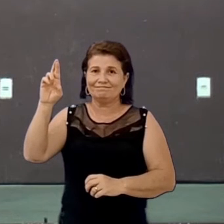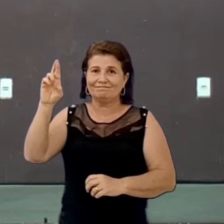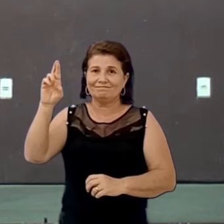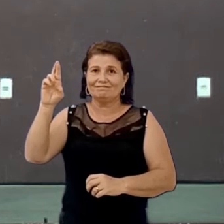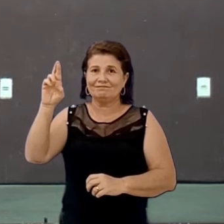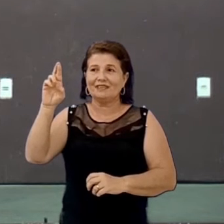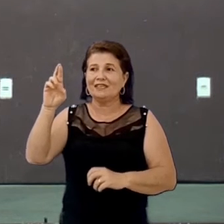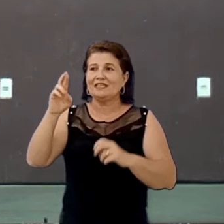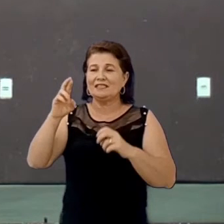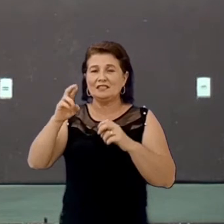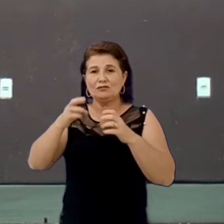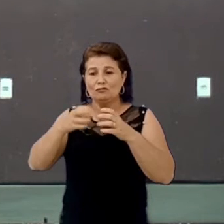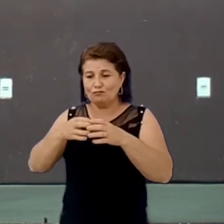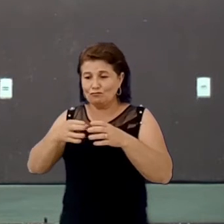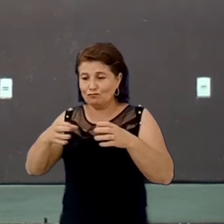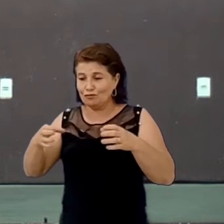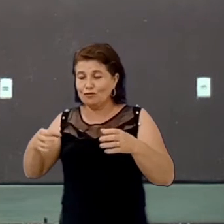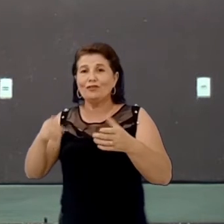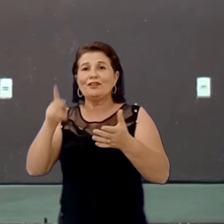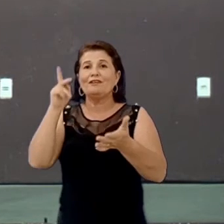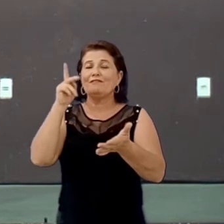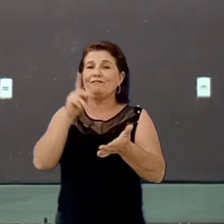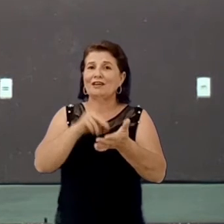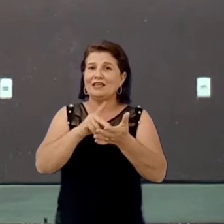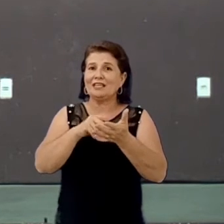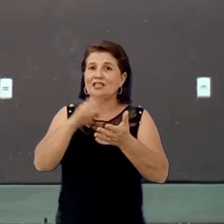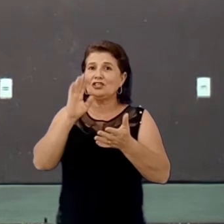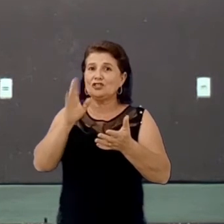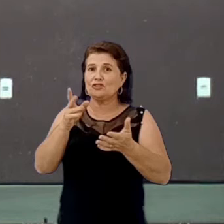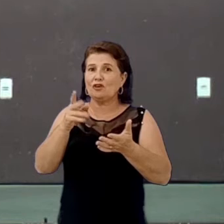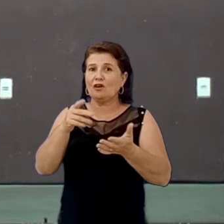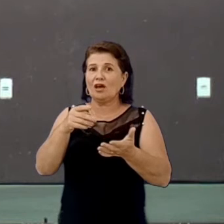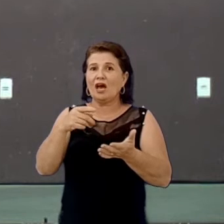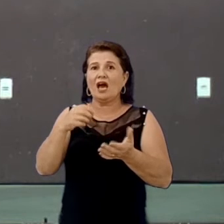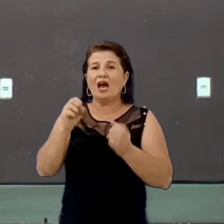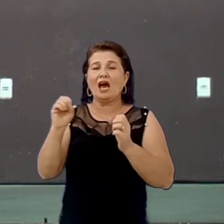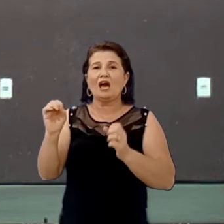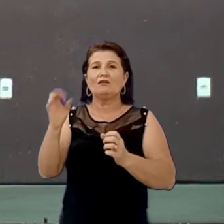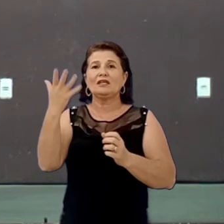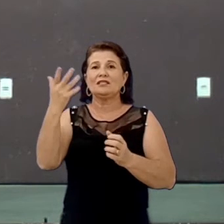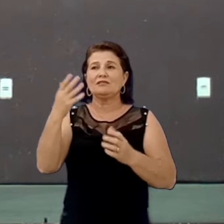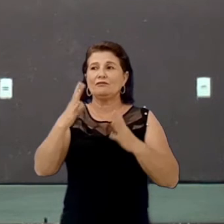Esses frutos verdadeiros só se procedem se o Evangelho for puro.